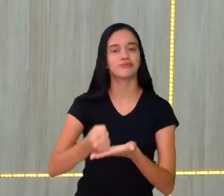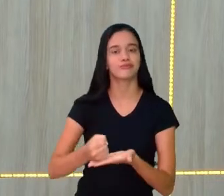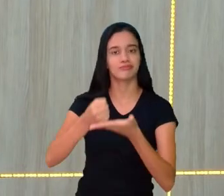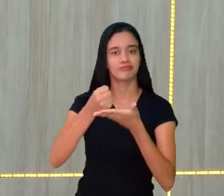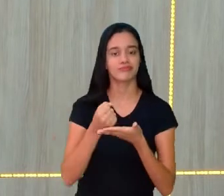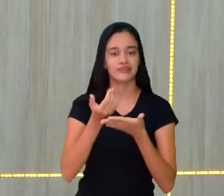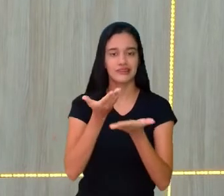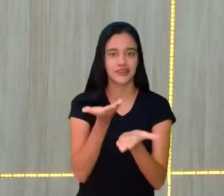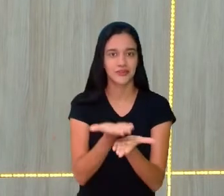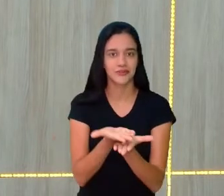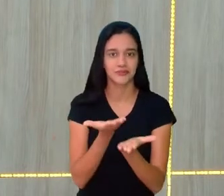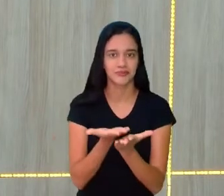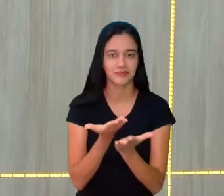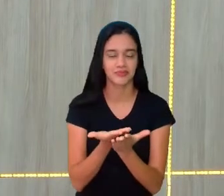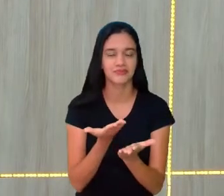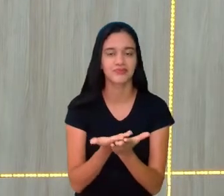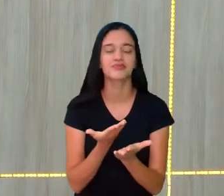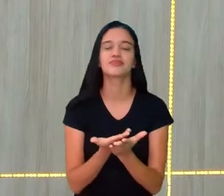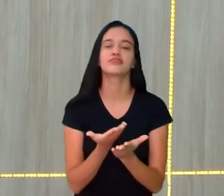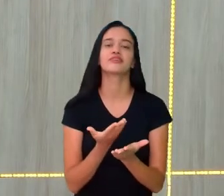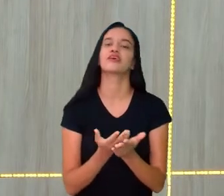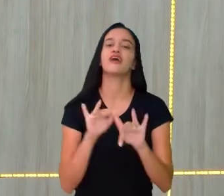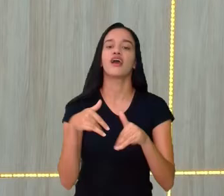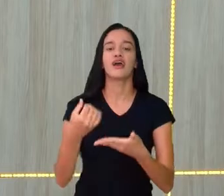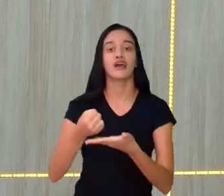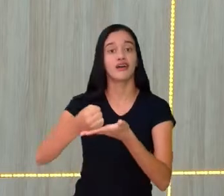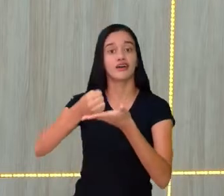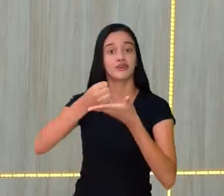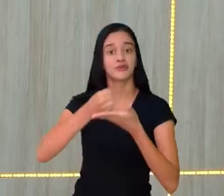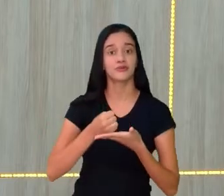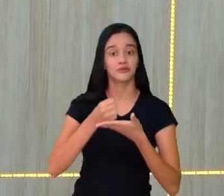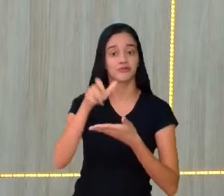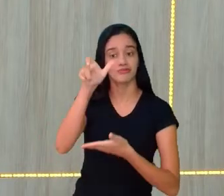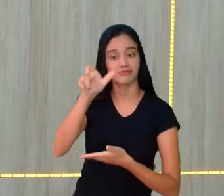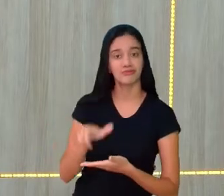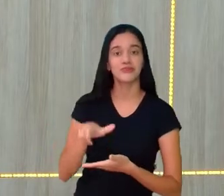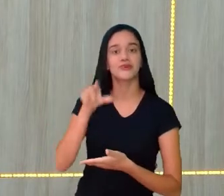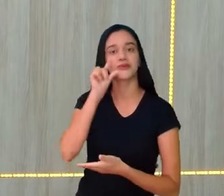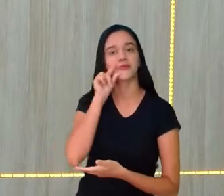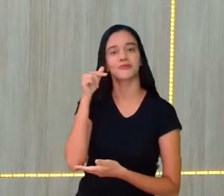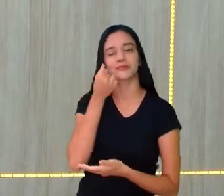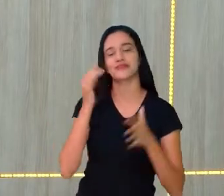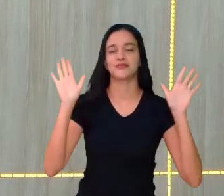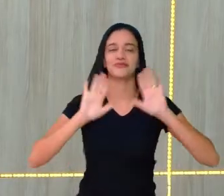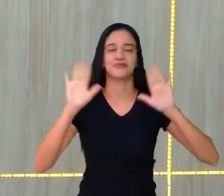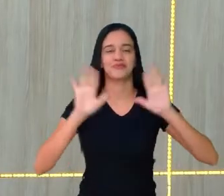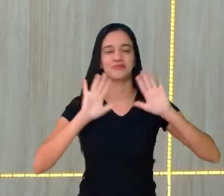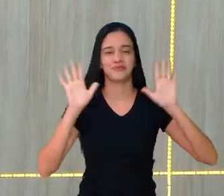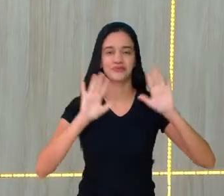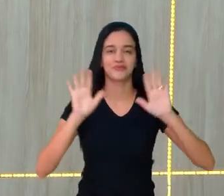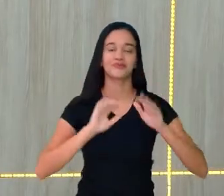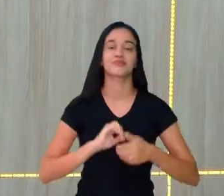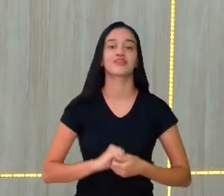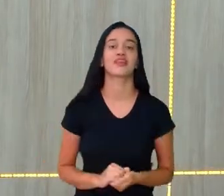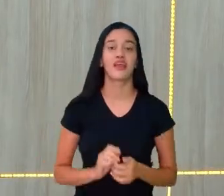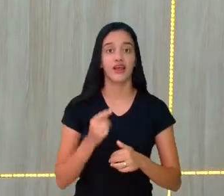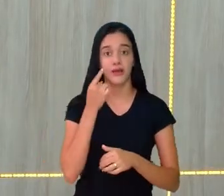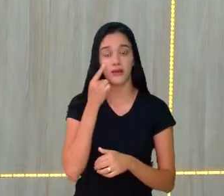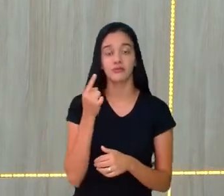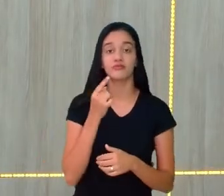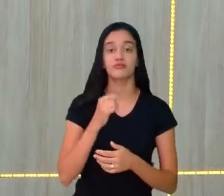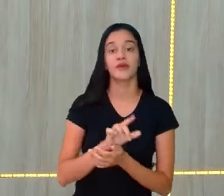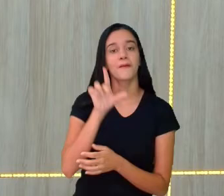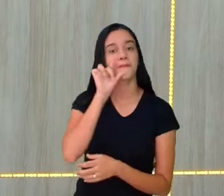ajudar nessa aula com a ajuda da Midian, aqui no cantinho. Ela está aqui no cantinho,